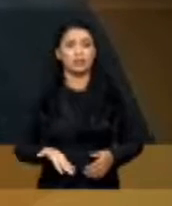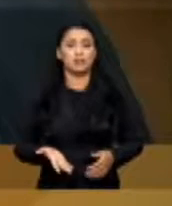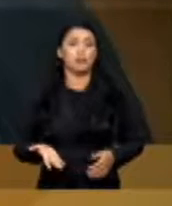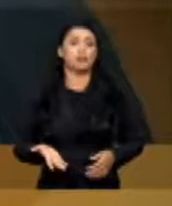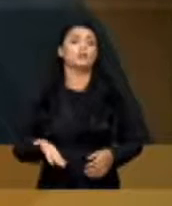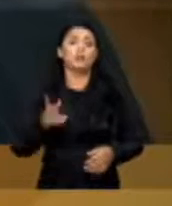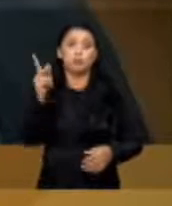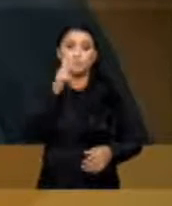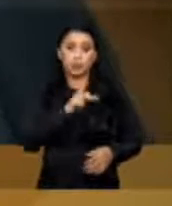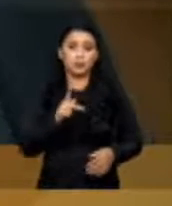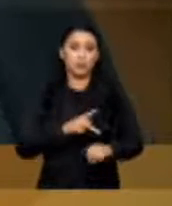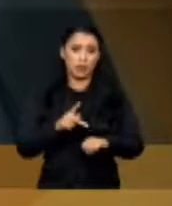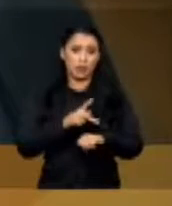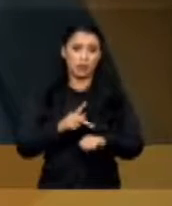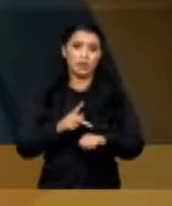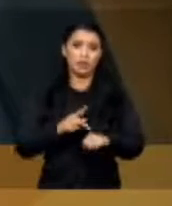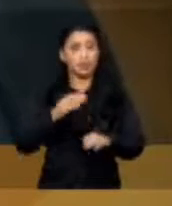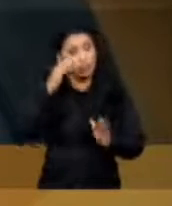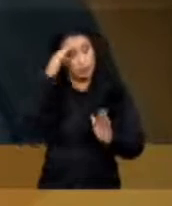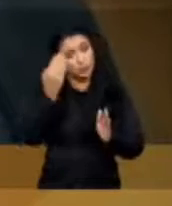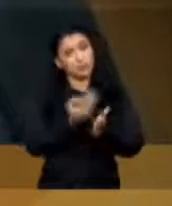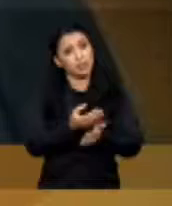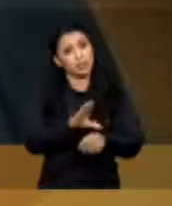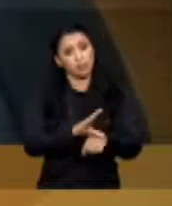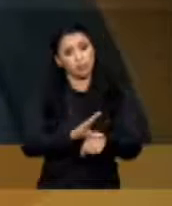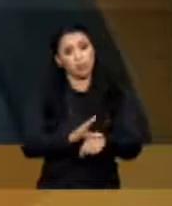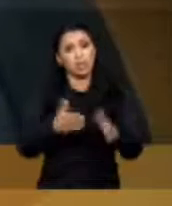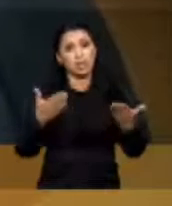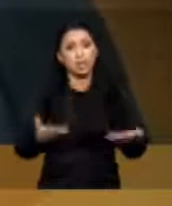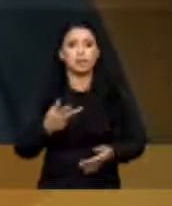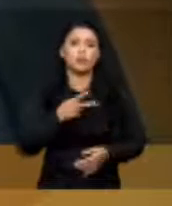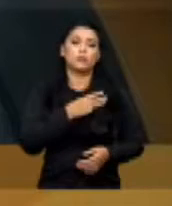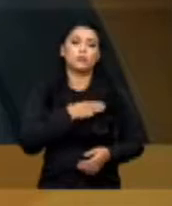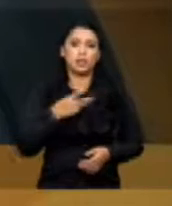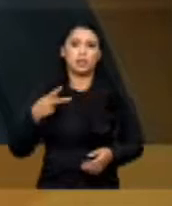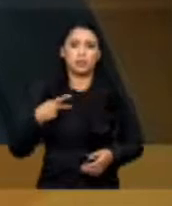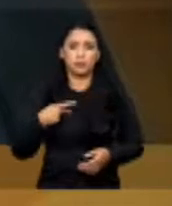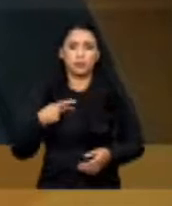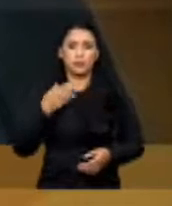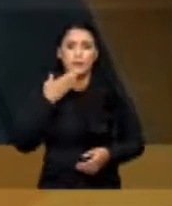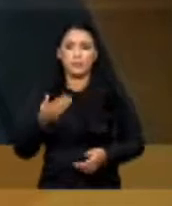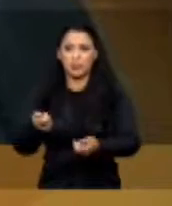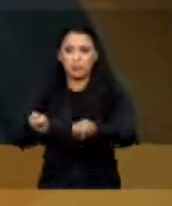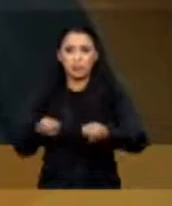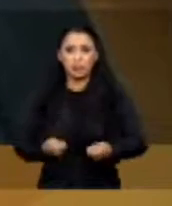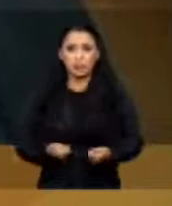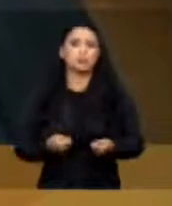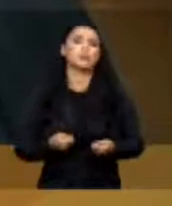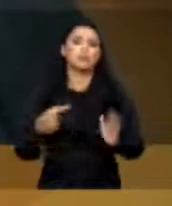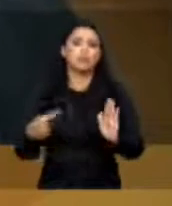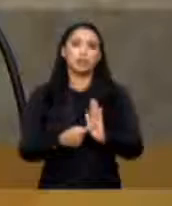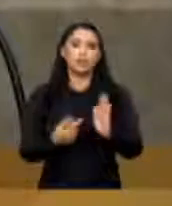constitucional. Por esses motivos é que o Ministério Público pugna pelo recebimento da denúncia na tarde de hoje.